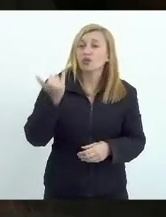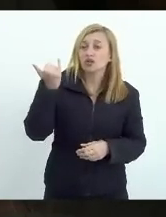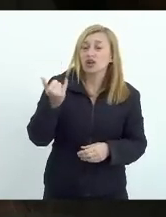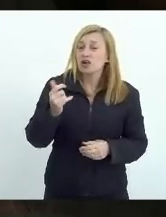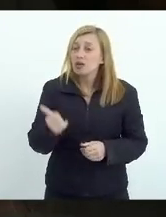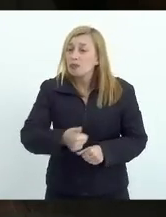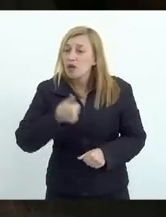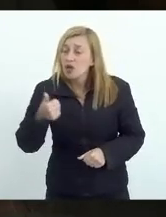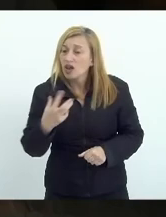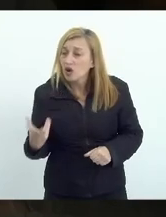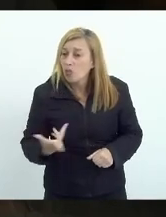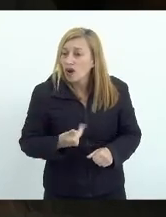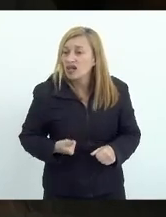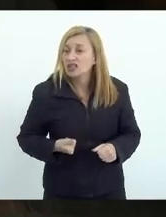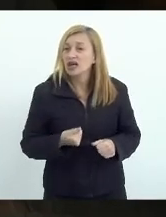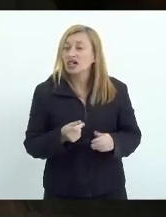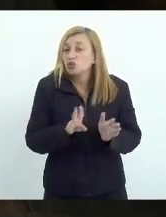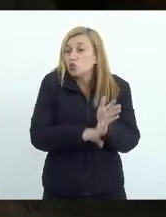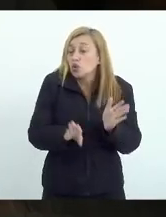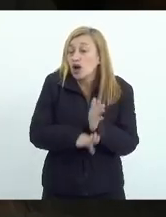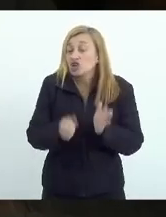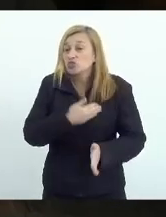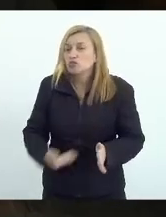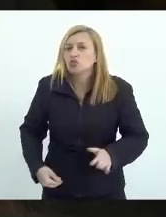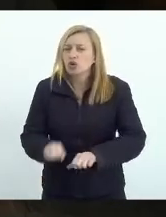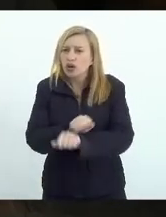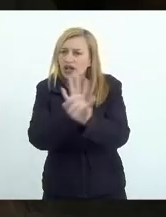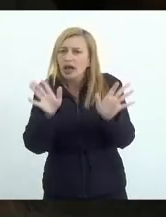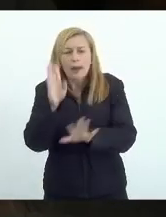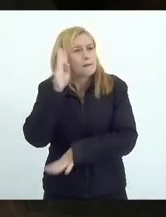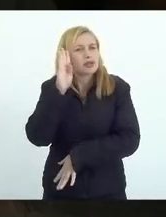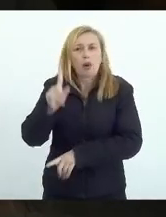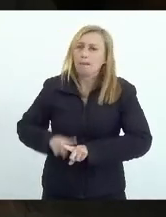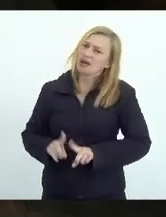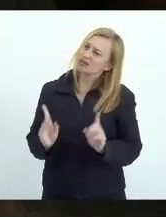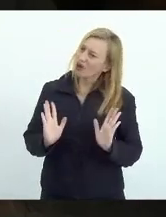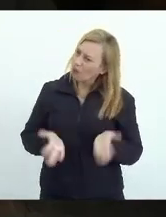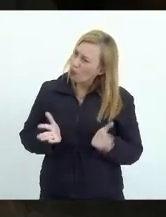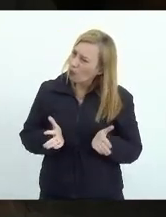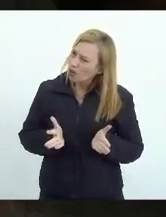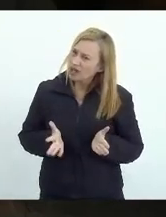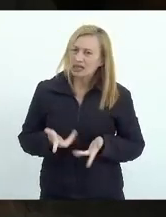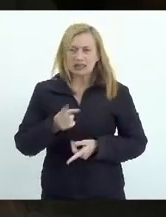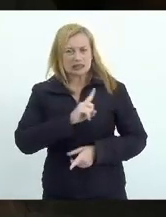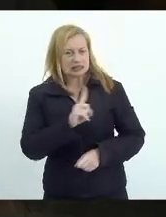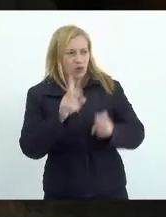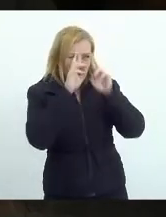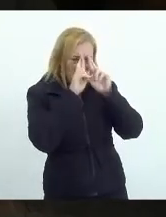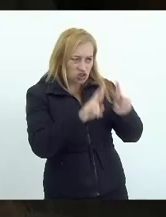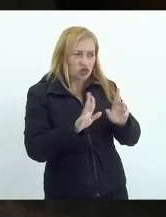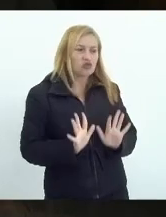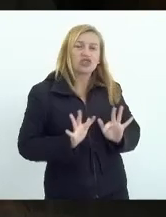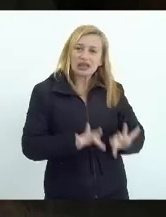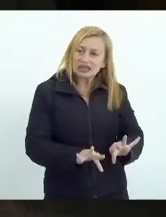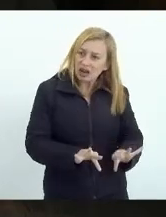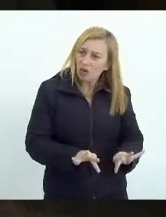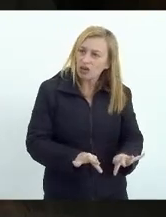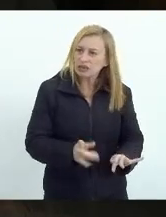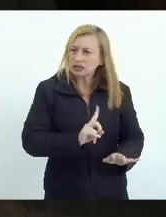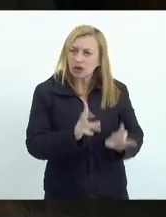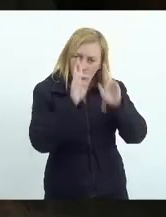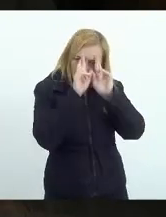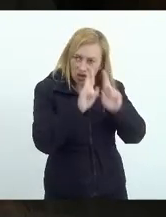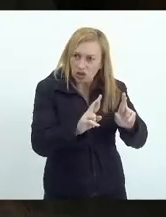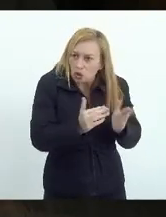qualidade do gasto público, ter transparência, tudo isso é fundamental. Agora, se a gente não respeita, e concluo agora, se a gente não respeita